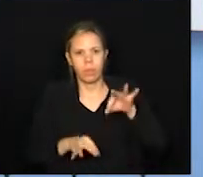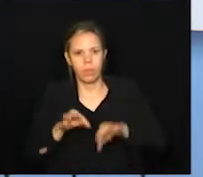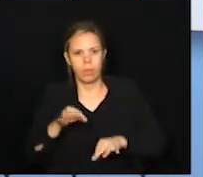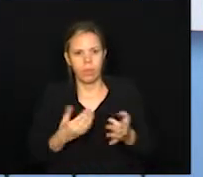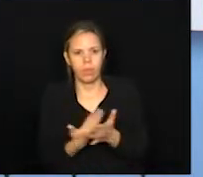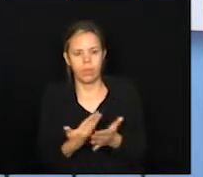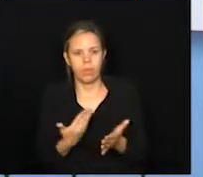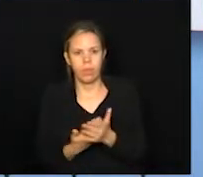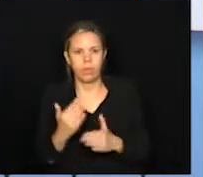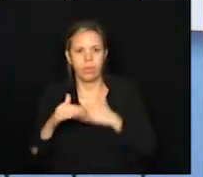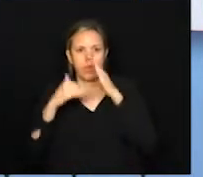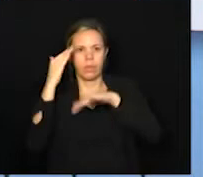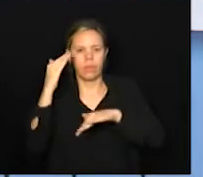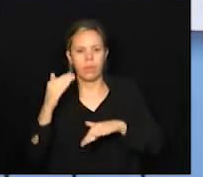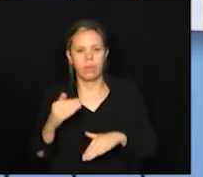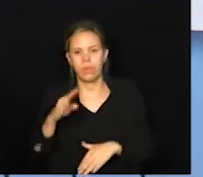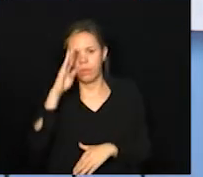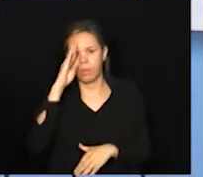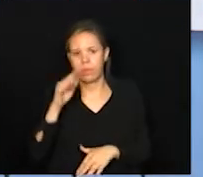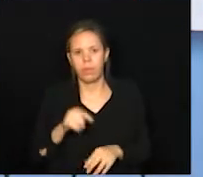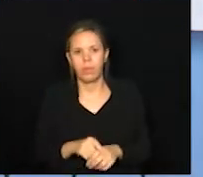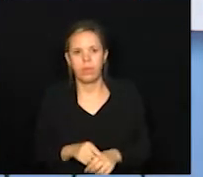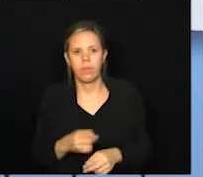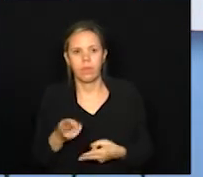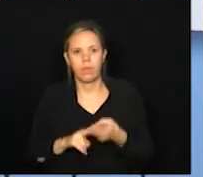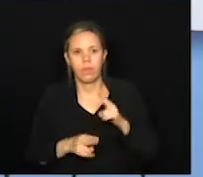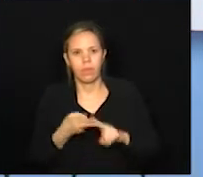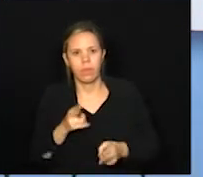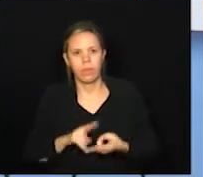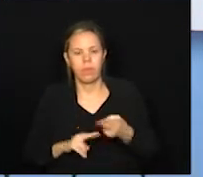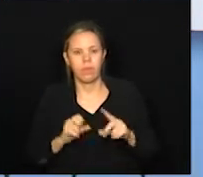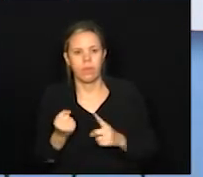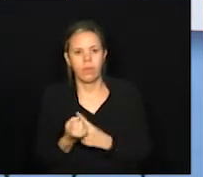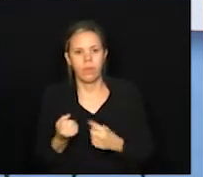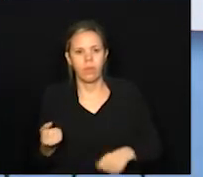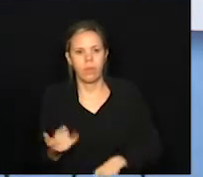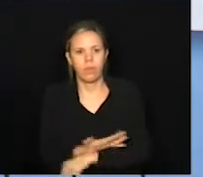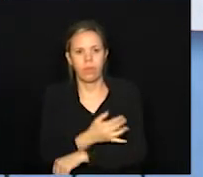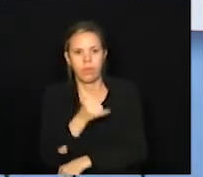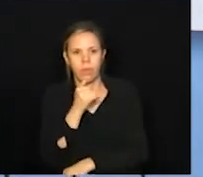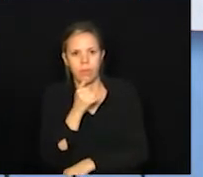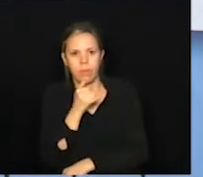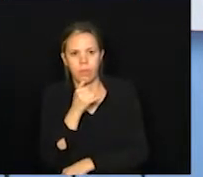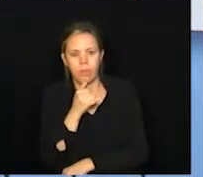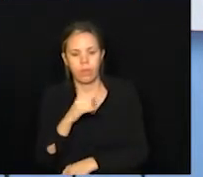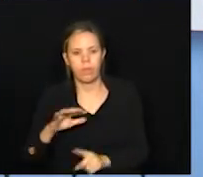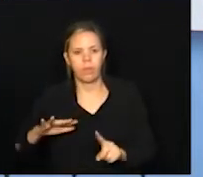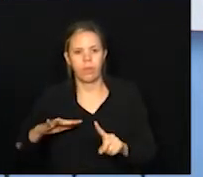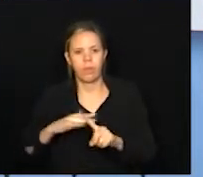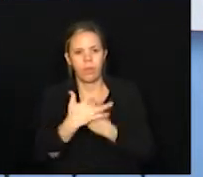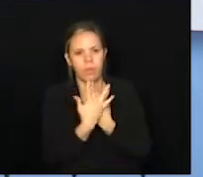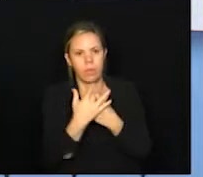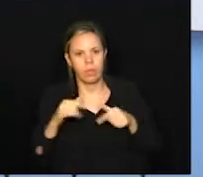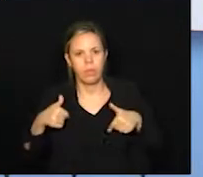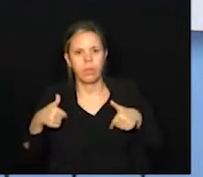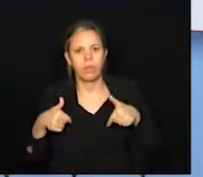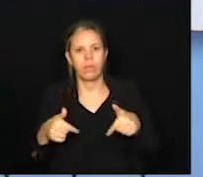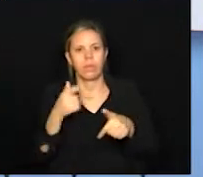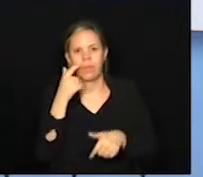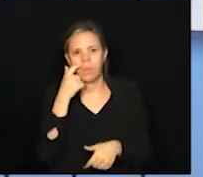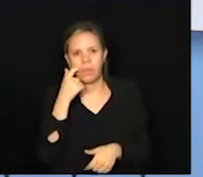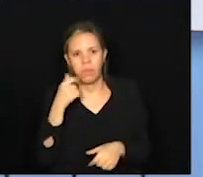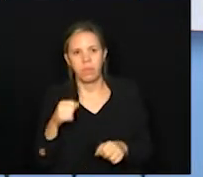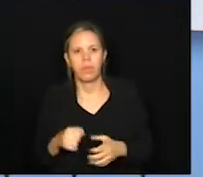para desenvolver o protagonismo, habilidades socioemocionais e a cidadania ativa, e